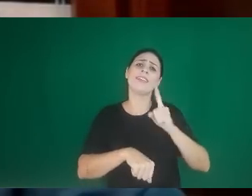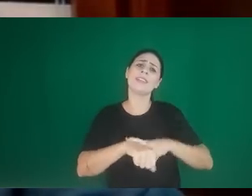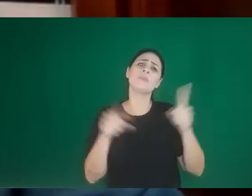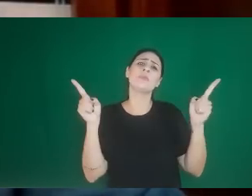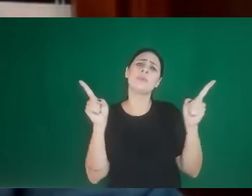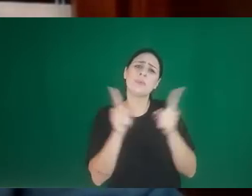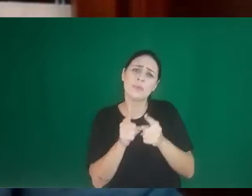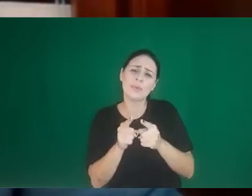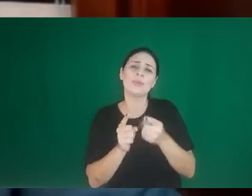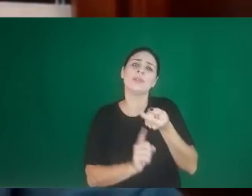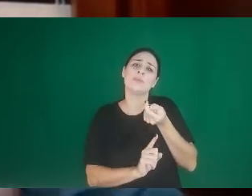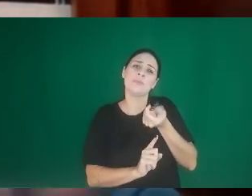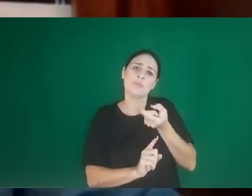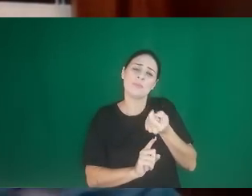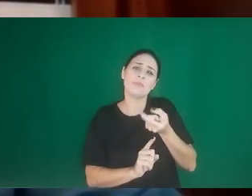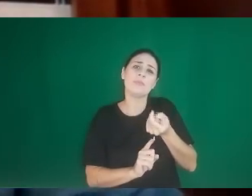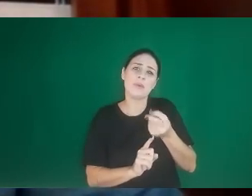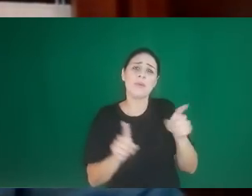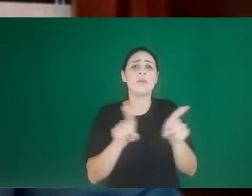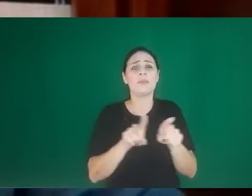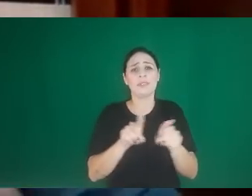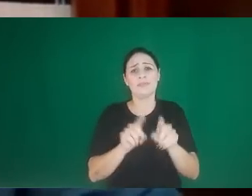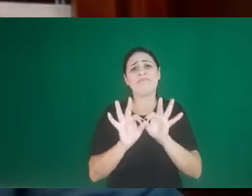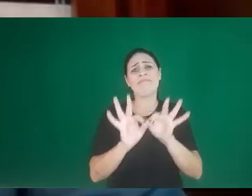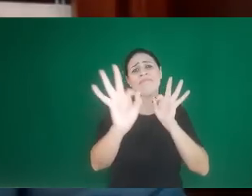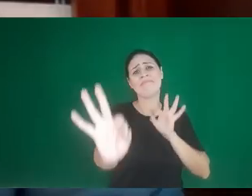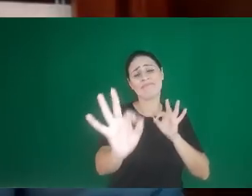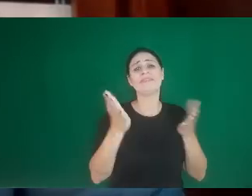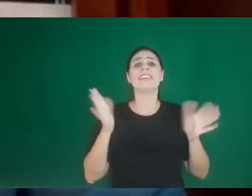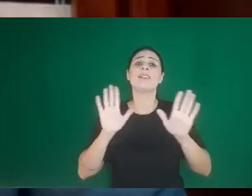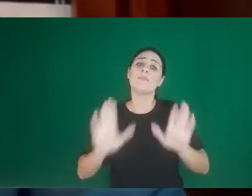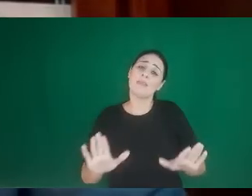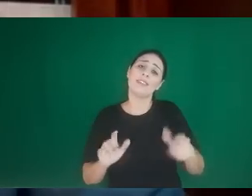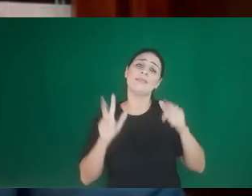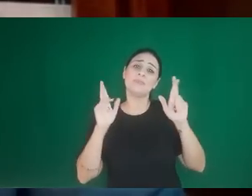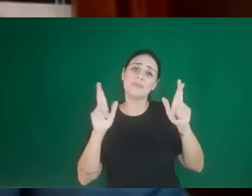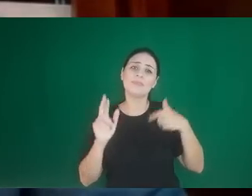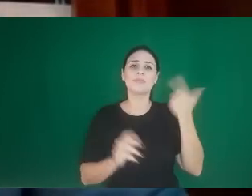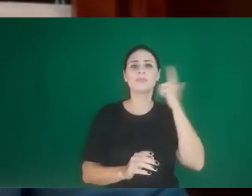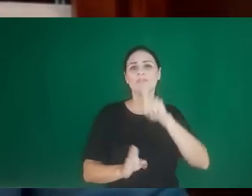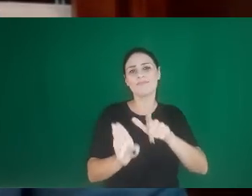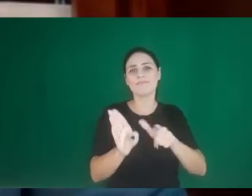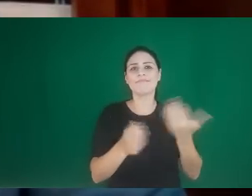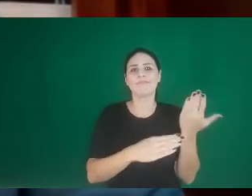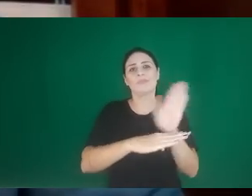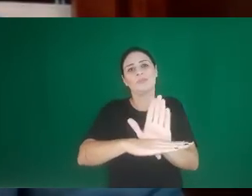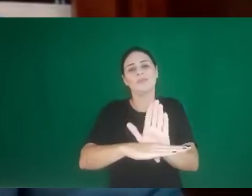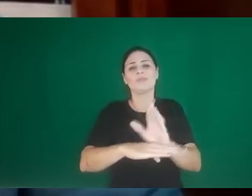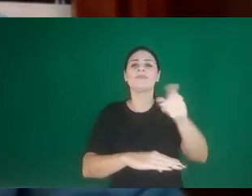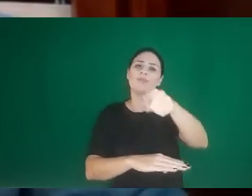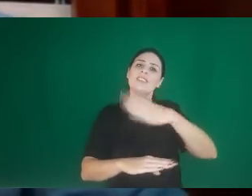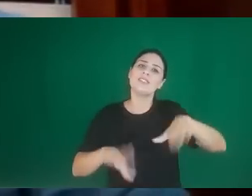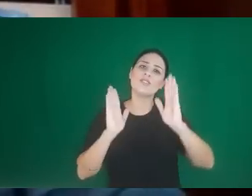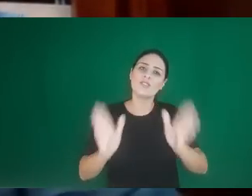um curto tempo e nessas condições, né, à distância, eu espero que contribua, né, com o trabalho